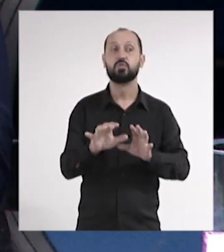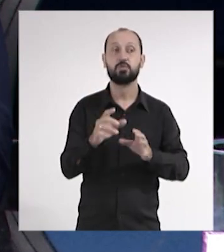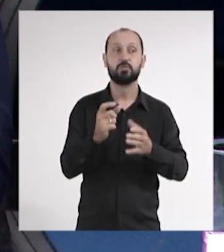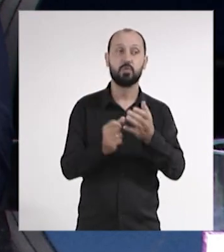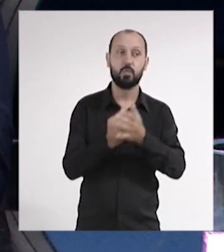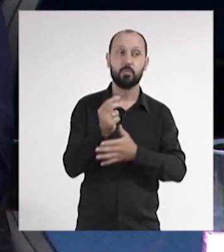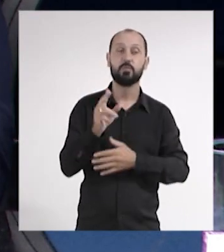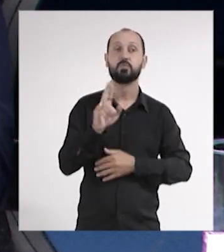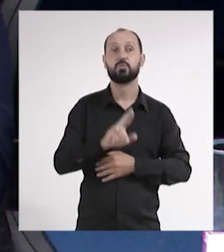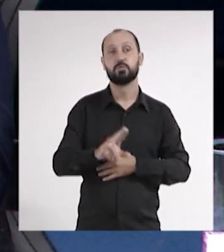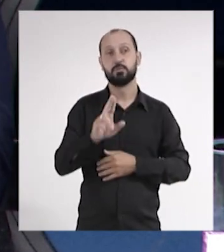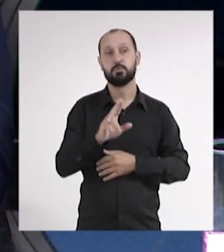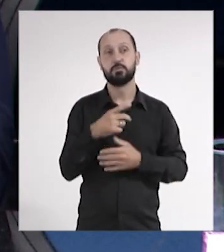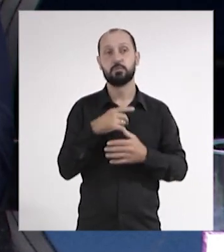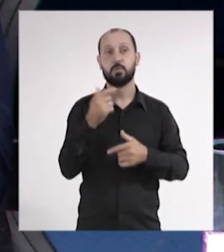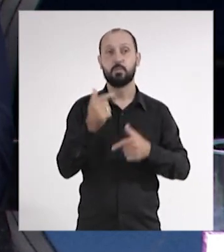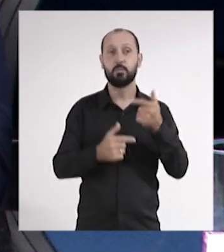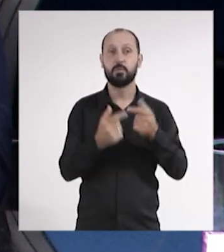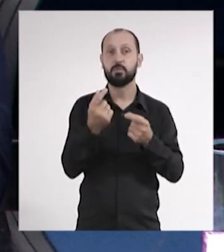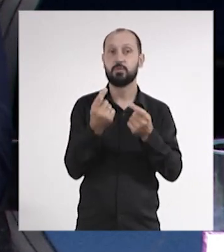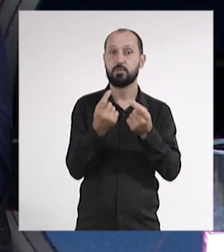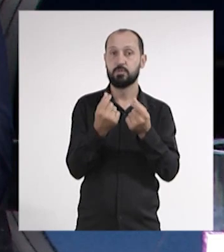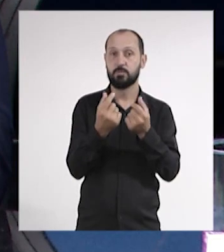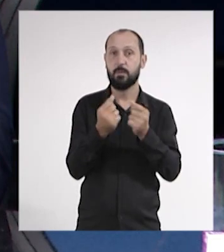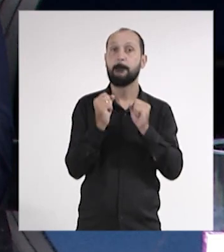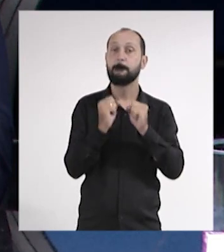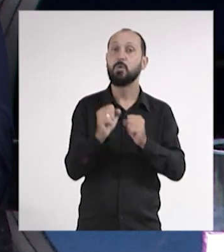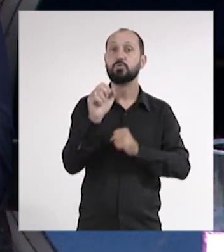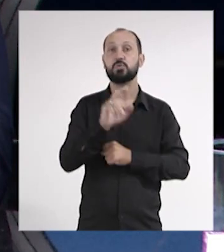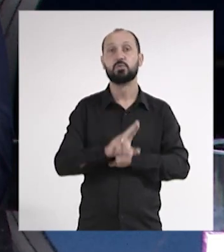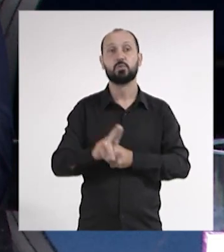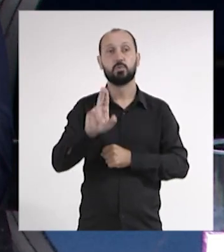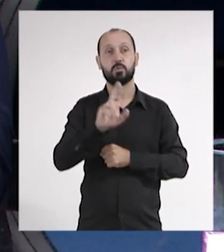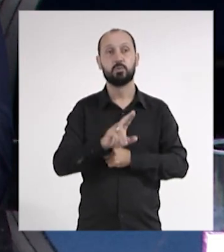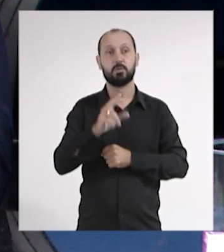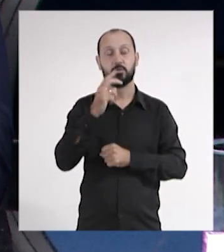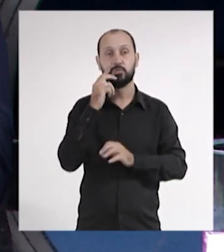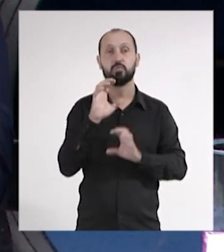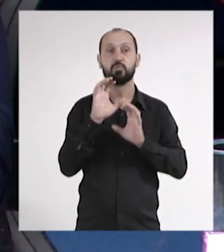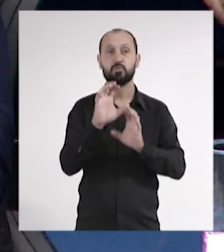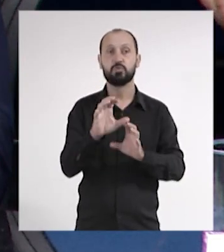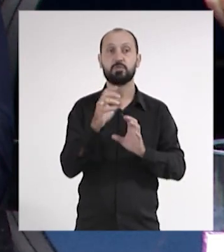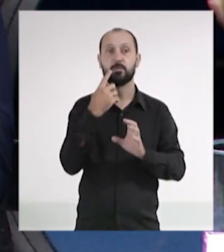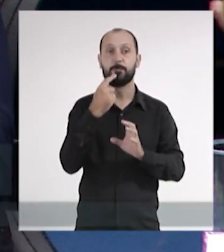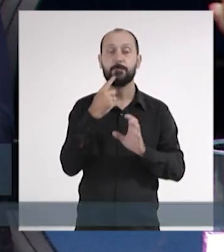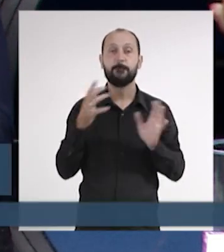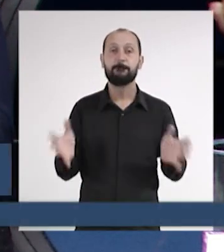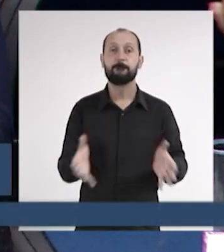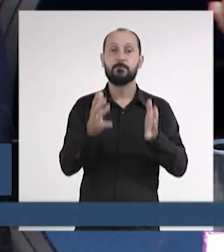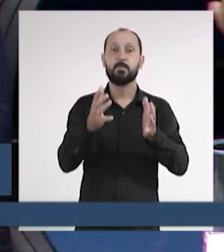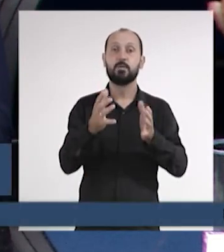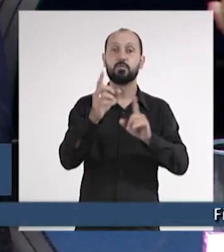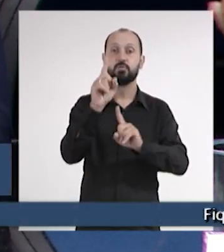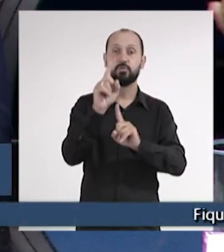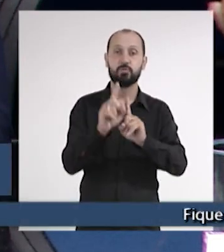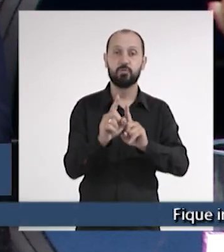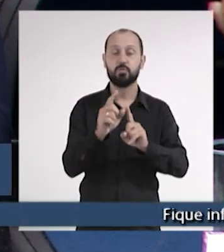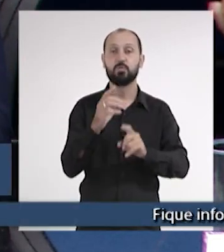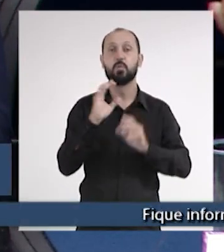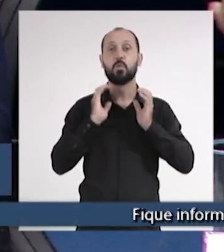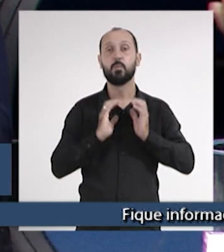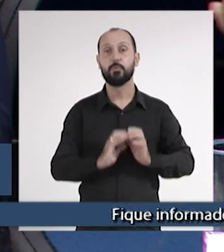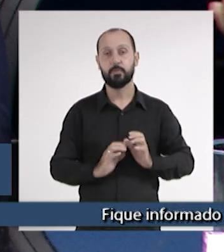consumo. Políticas de preços podem ser utilizadas como mecanismos de incentivo e desincentivo do comportamento